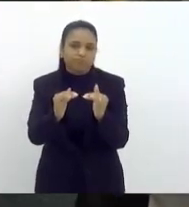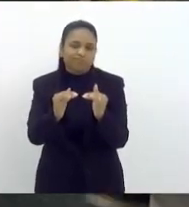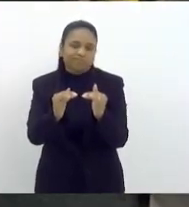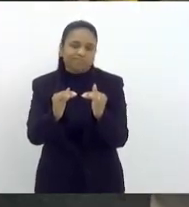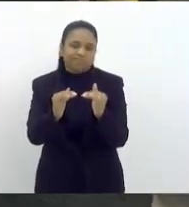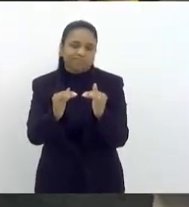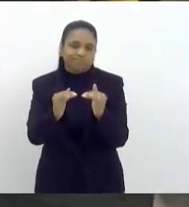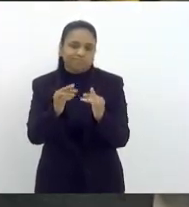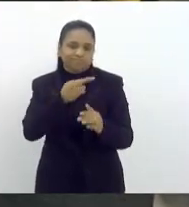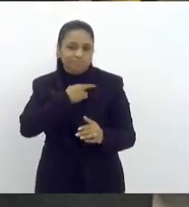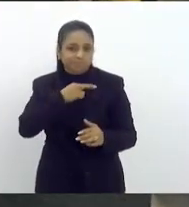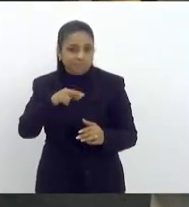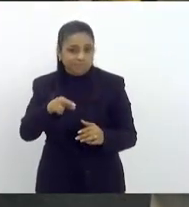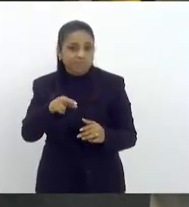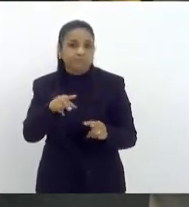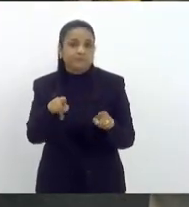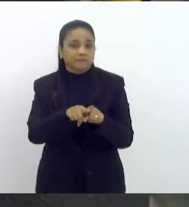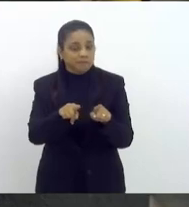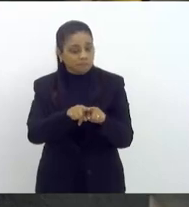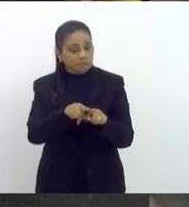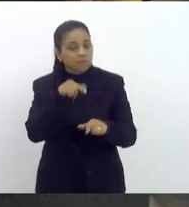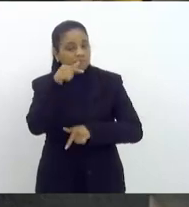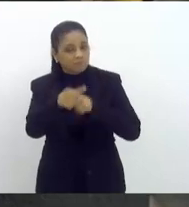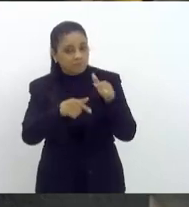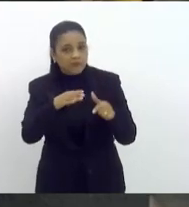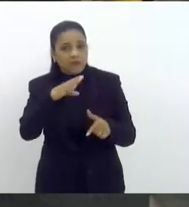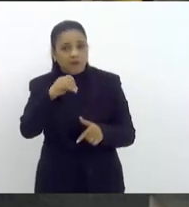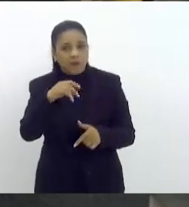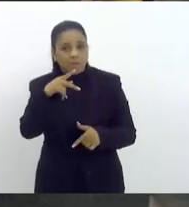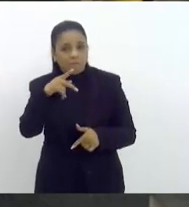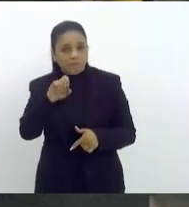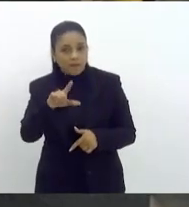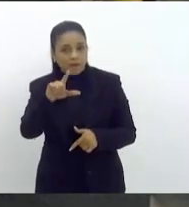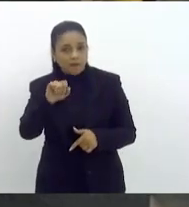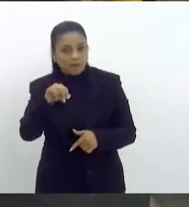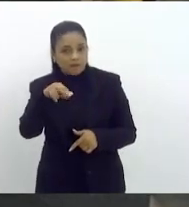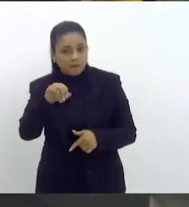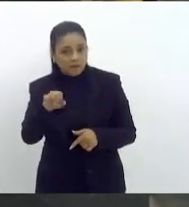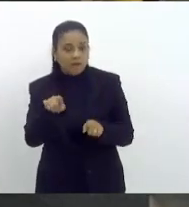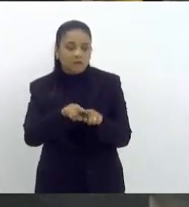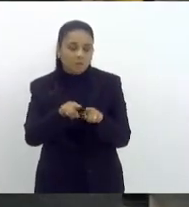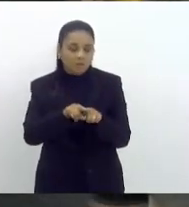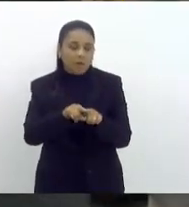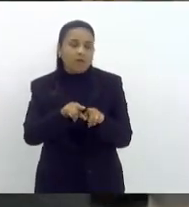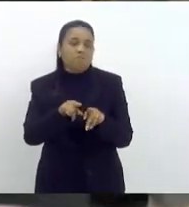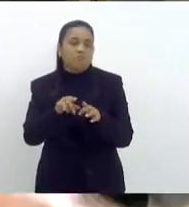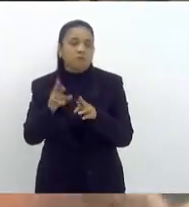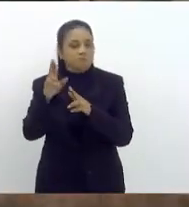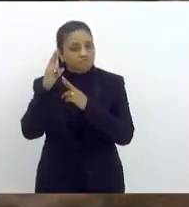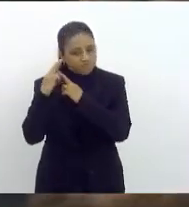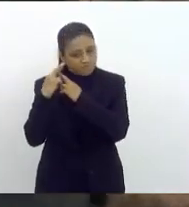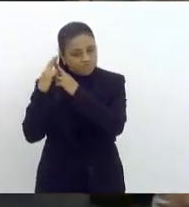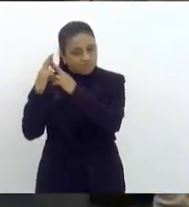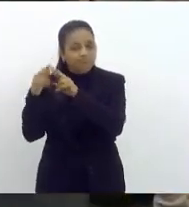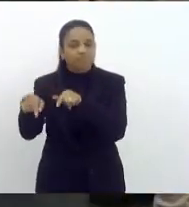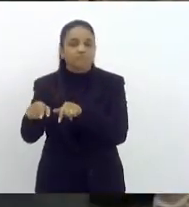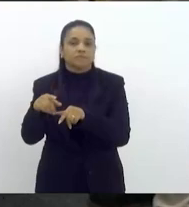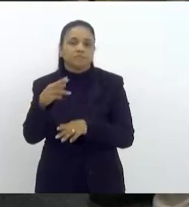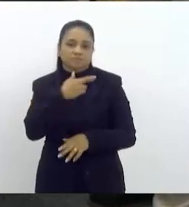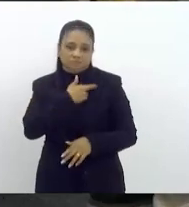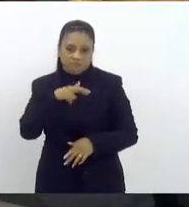inclusive nos serviços de Capelania exercidos por essas autoridades religiosas parabéns